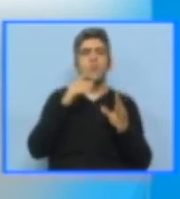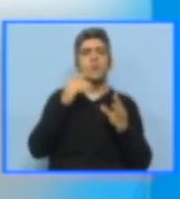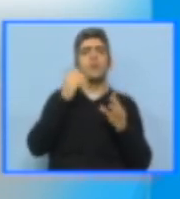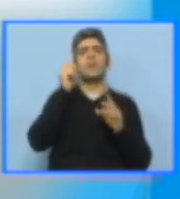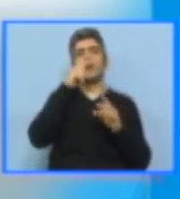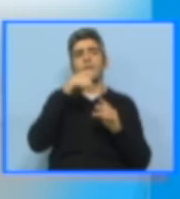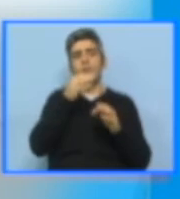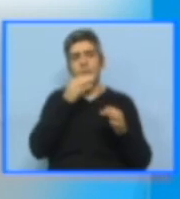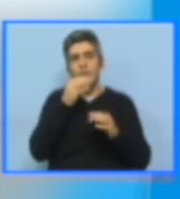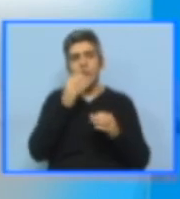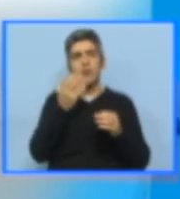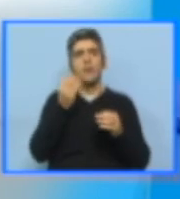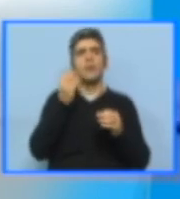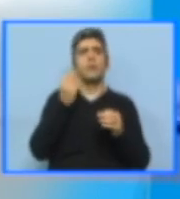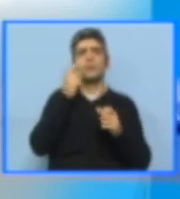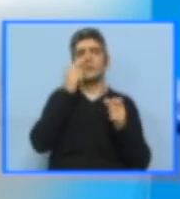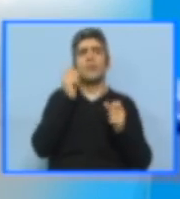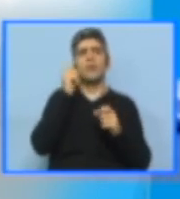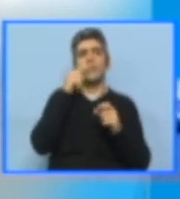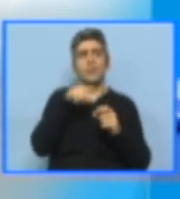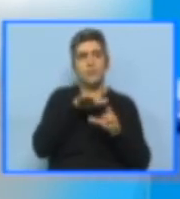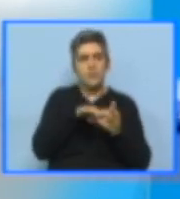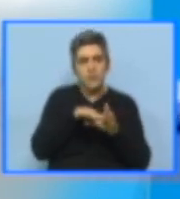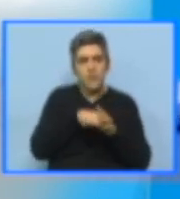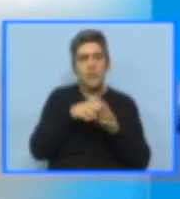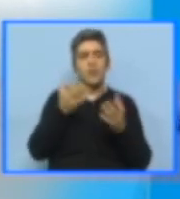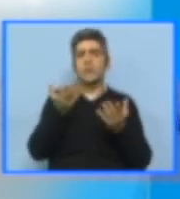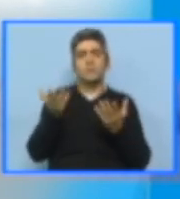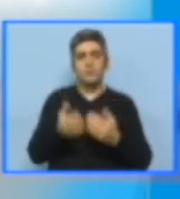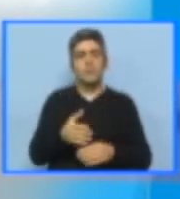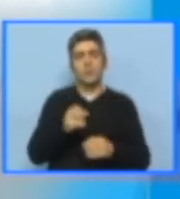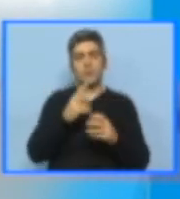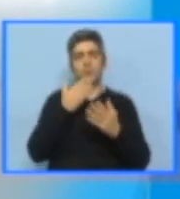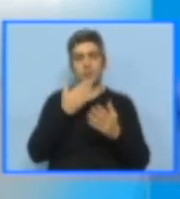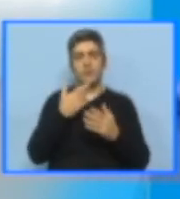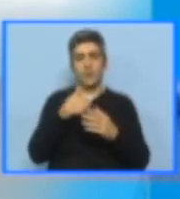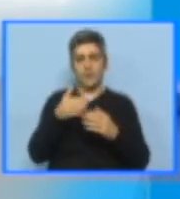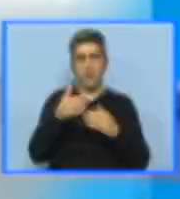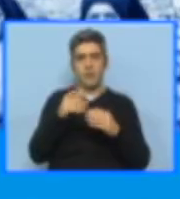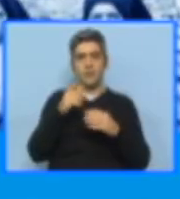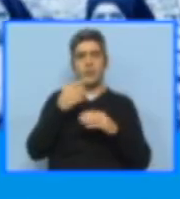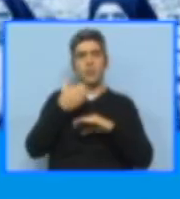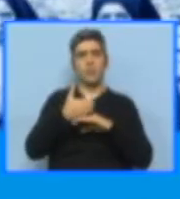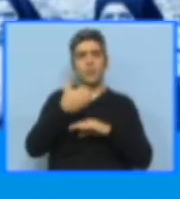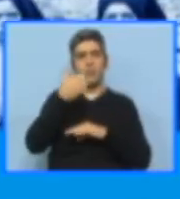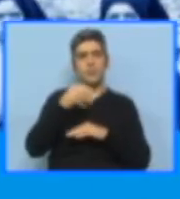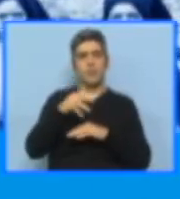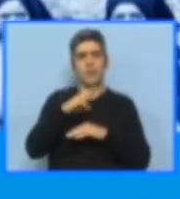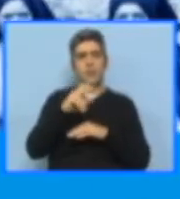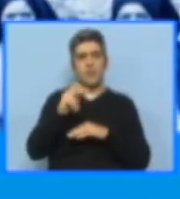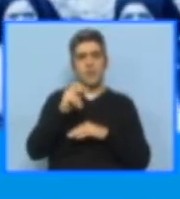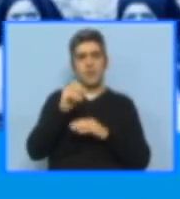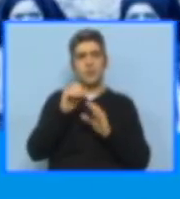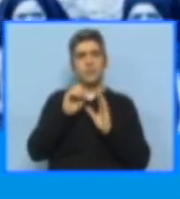Que género de pessoas vamos ter nestes encontros? Muito obrigado. Vão decorrer na Torre da Marca, que é a sede da Fundação